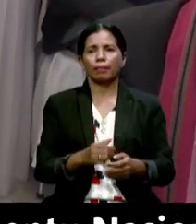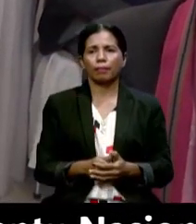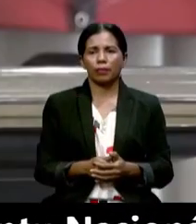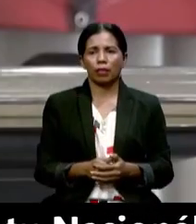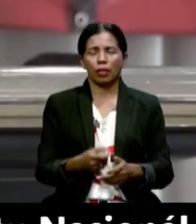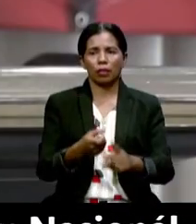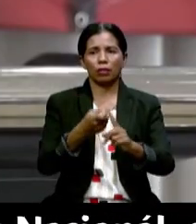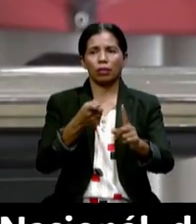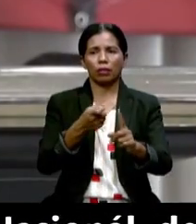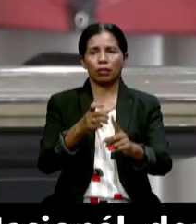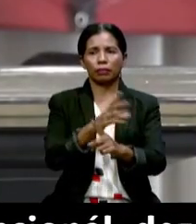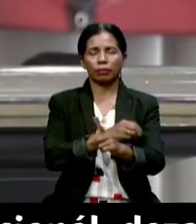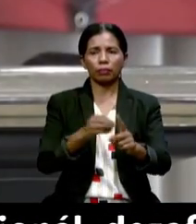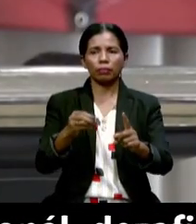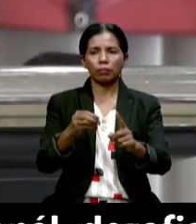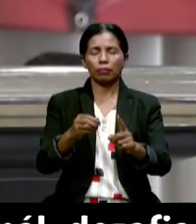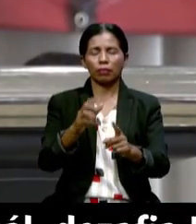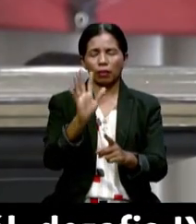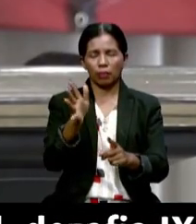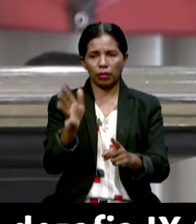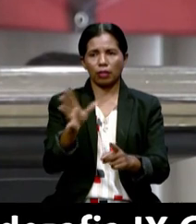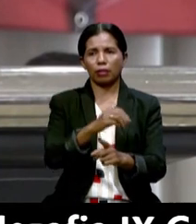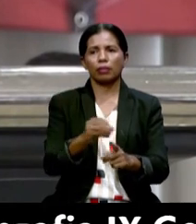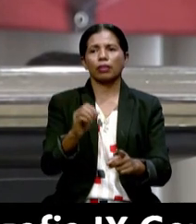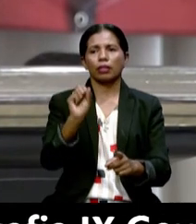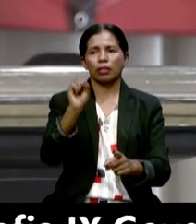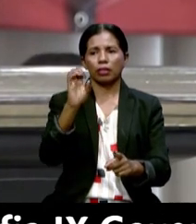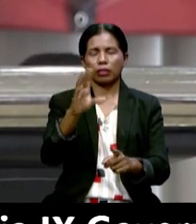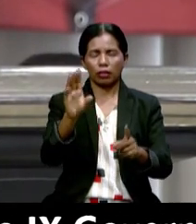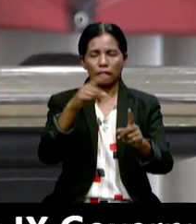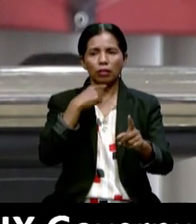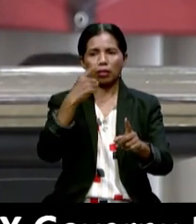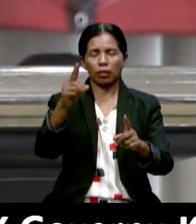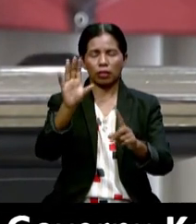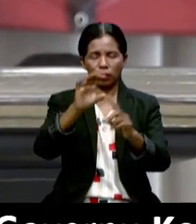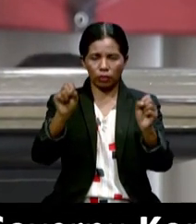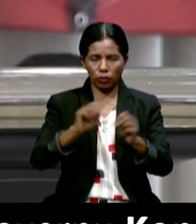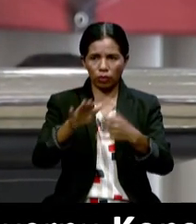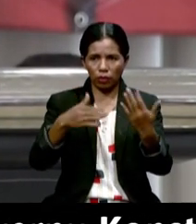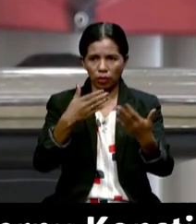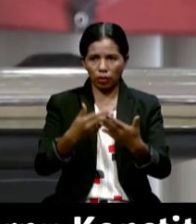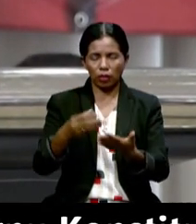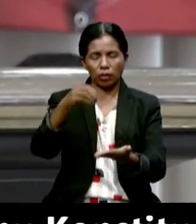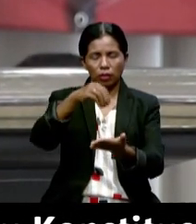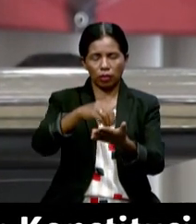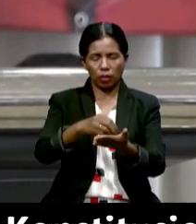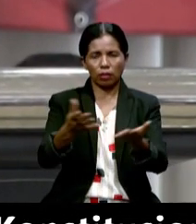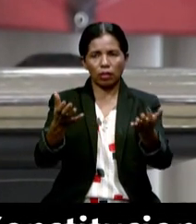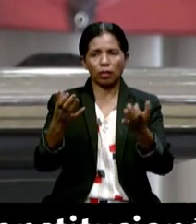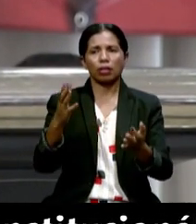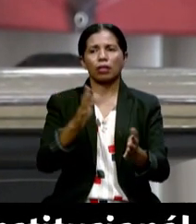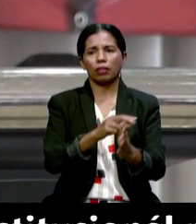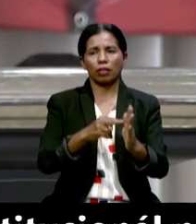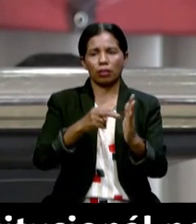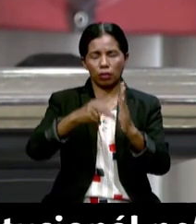total 452 mai BCI na fatin encoraza sef suku sira atu kria inisiativa oi oin atu hasai